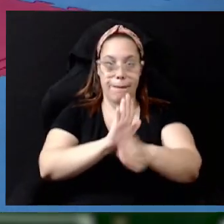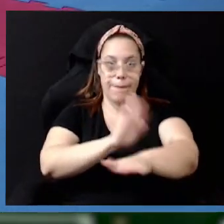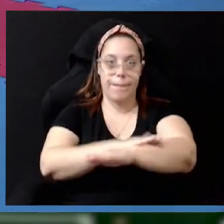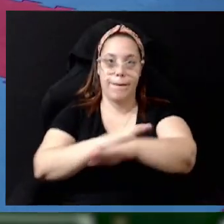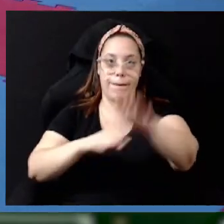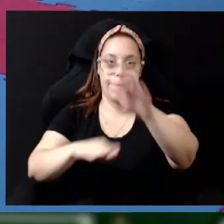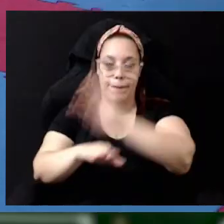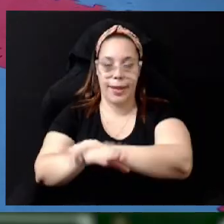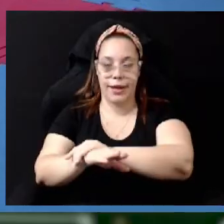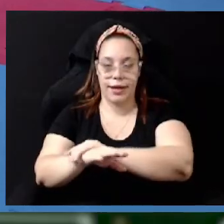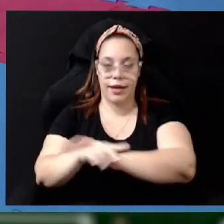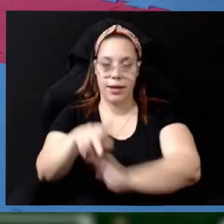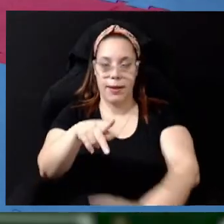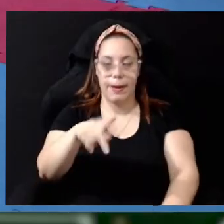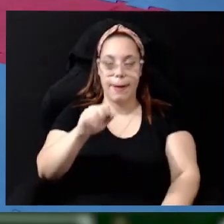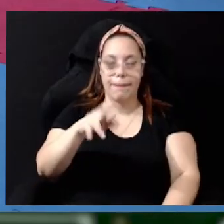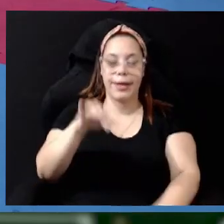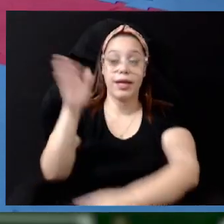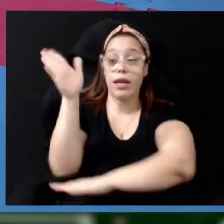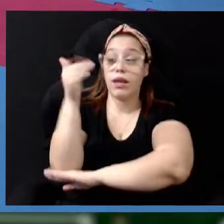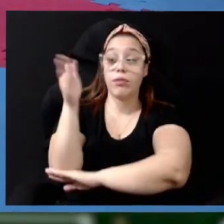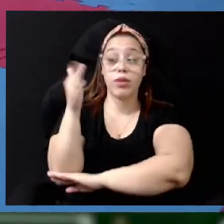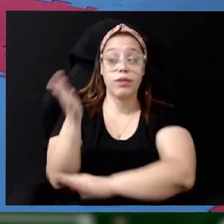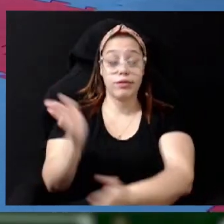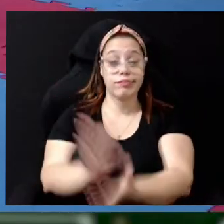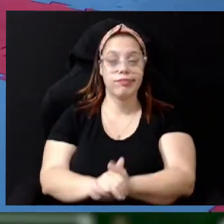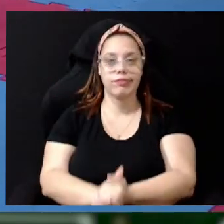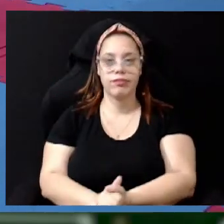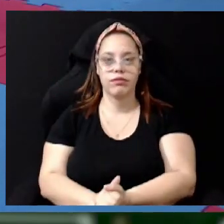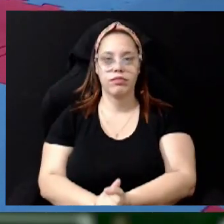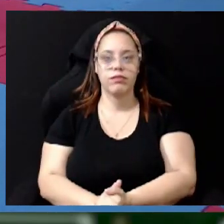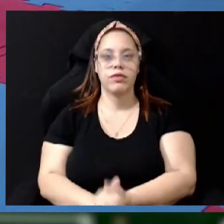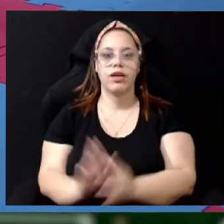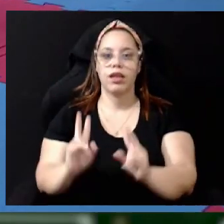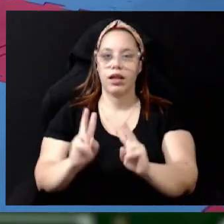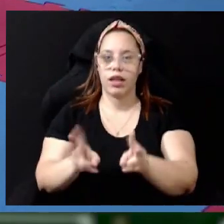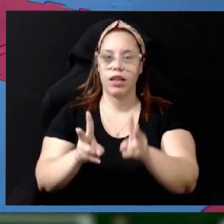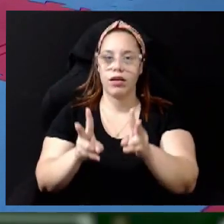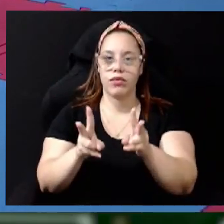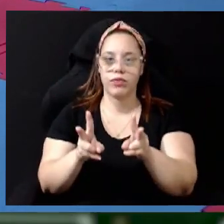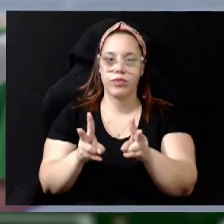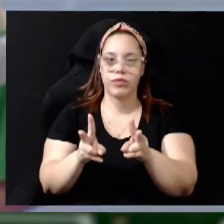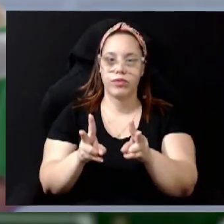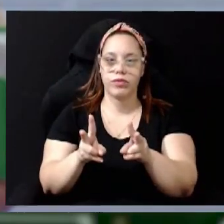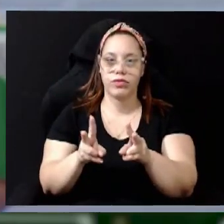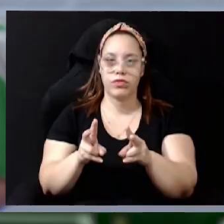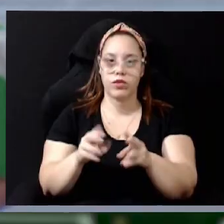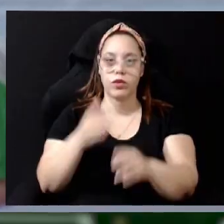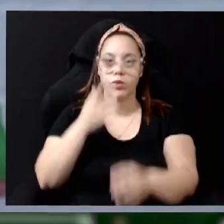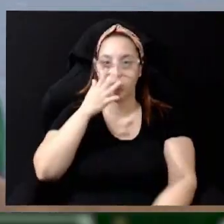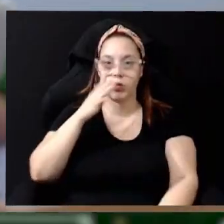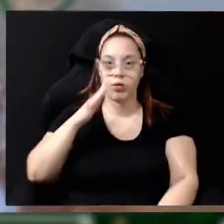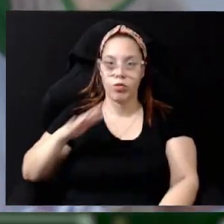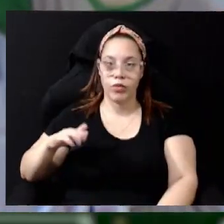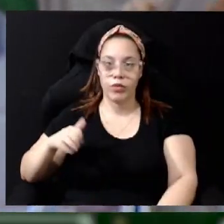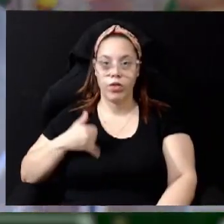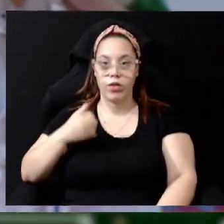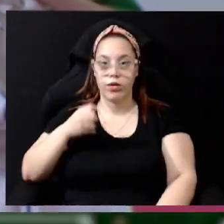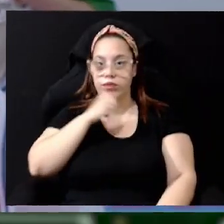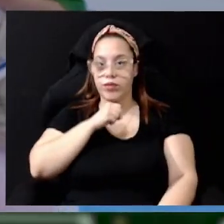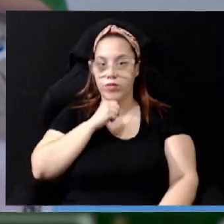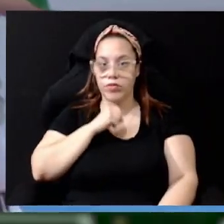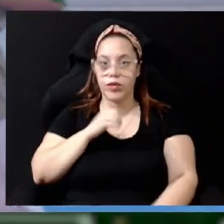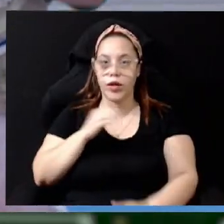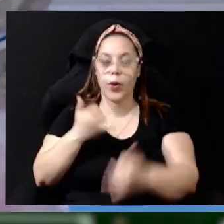pega-pega, como pique-bandeira, que eles gostam muito de brincar, e é sempre isso. Desde a educação infantil até os